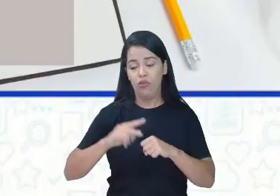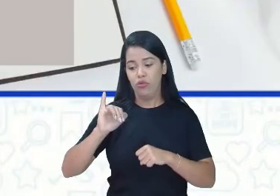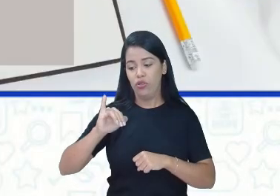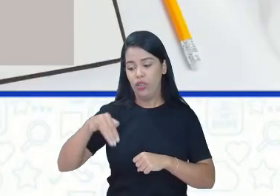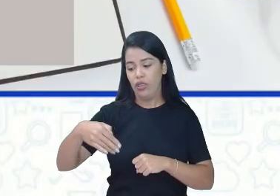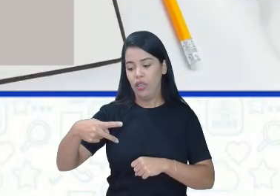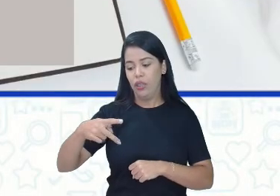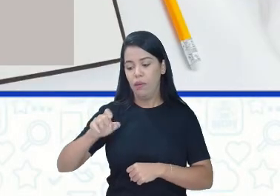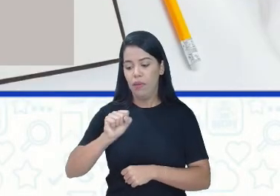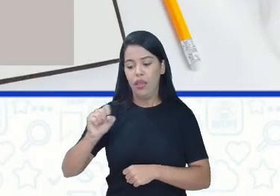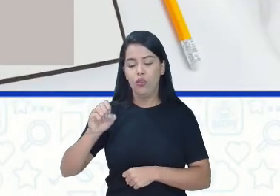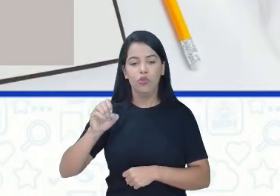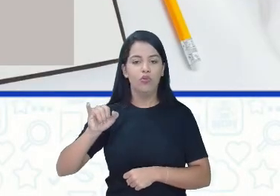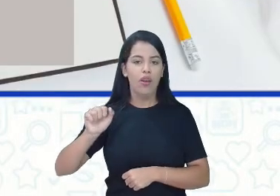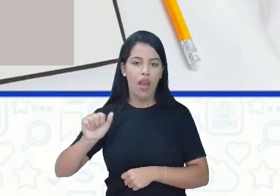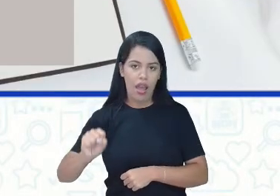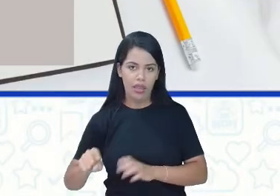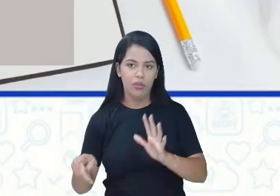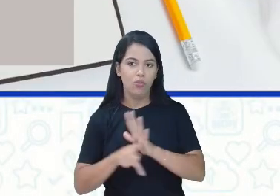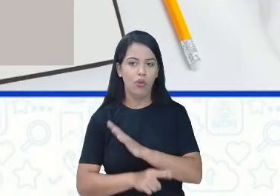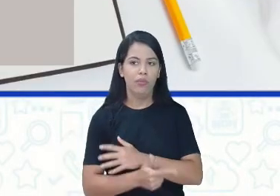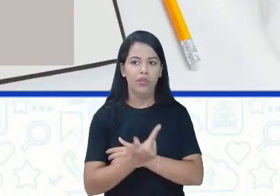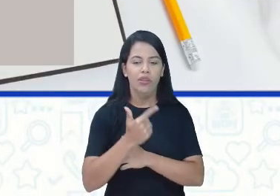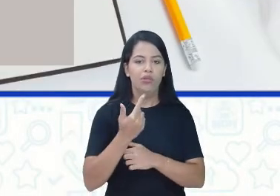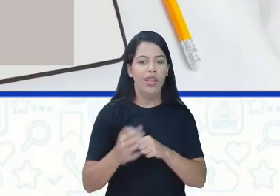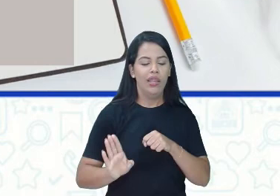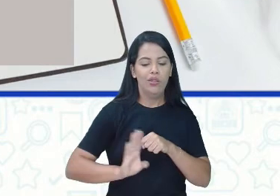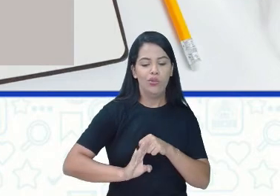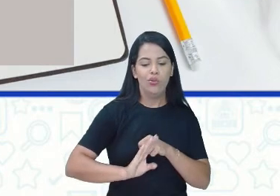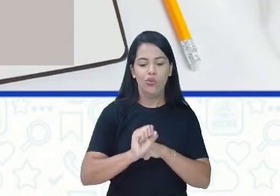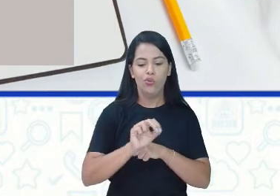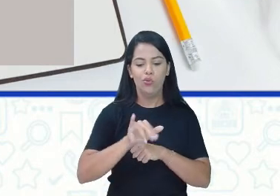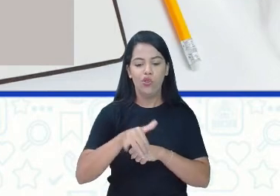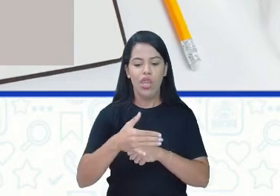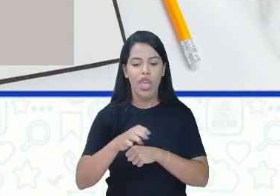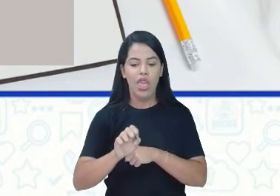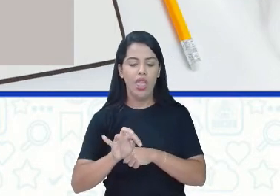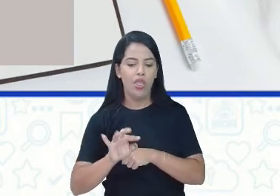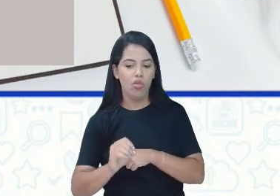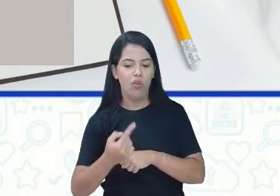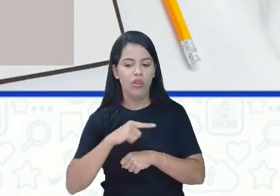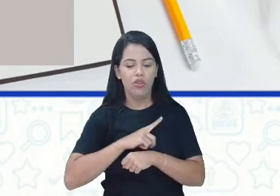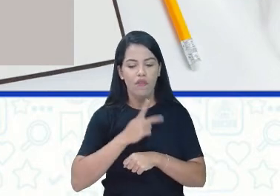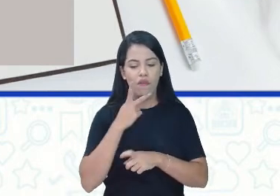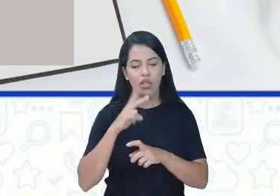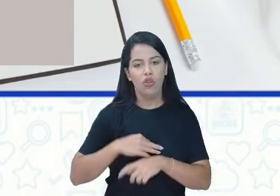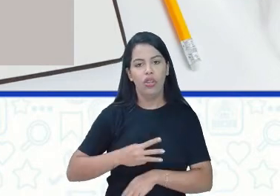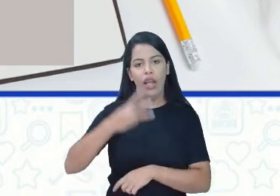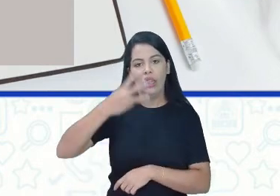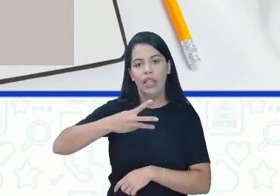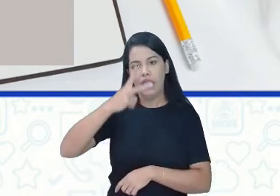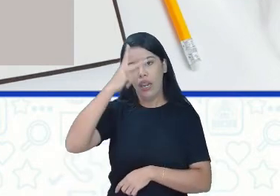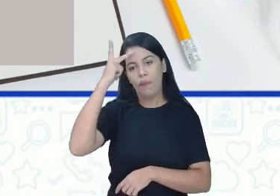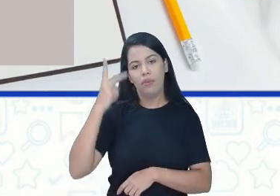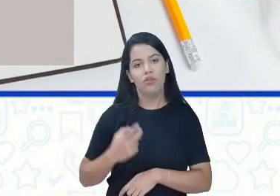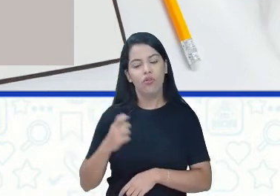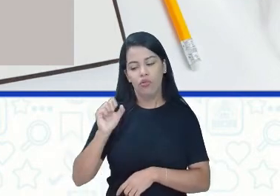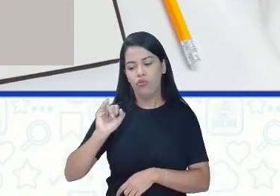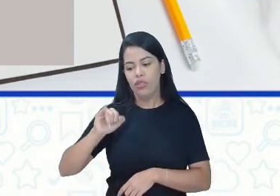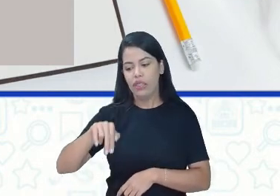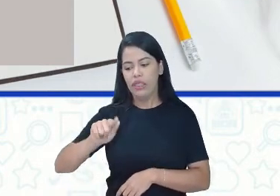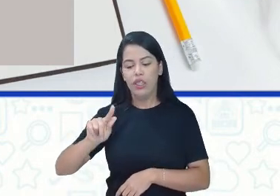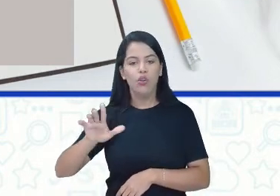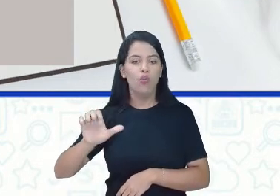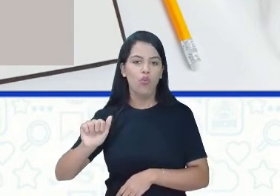são verbos que não apresentam o sujeito, são conjugados apenas na terceira pessoa do singular. Os principais verbos impessoais são o